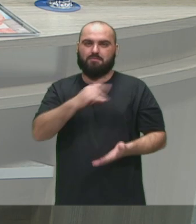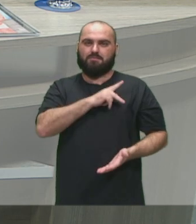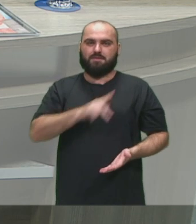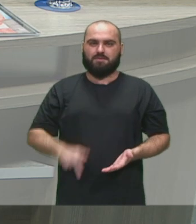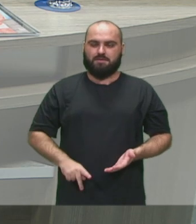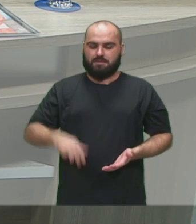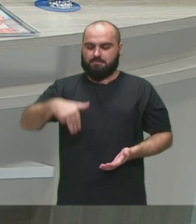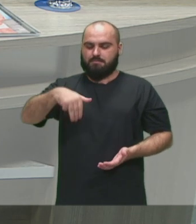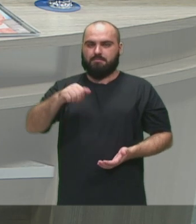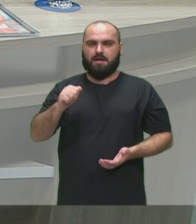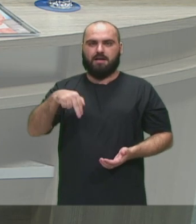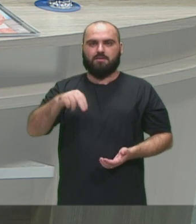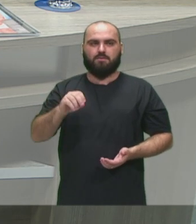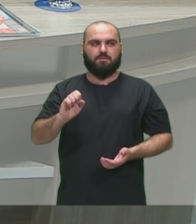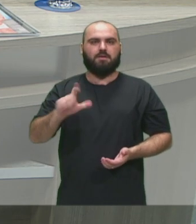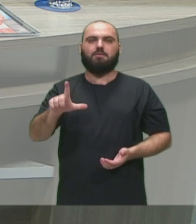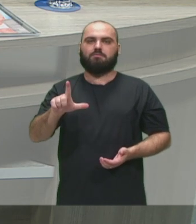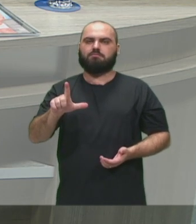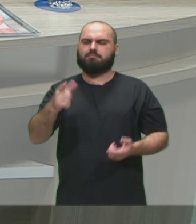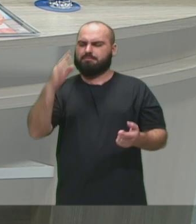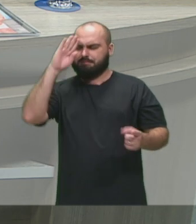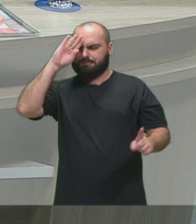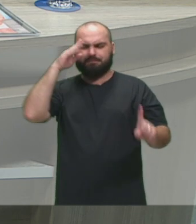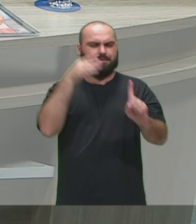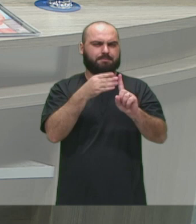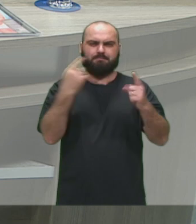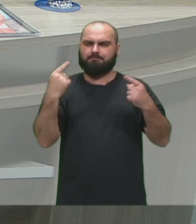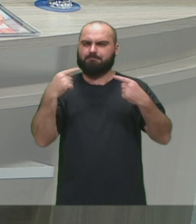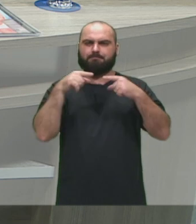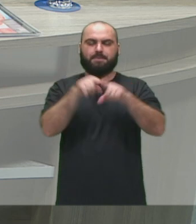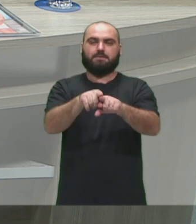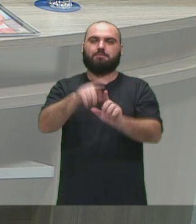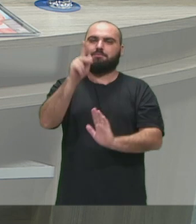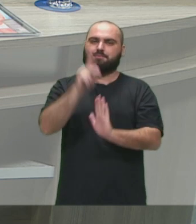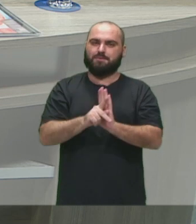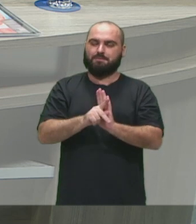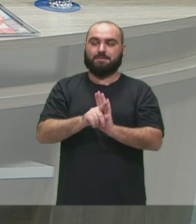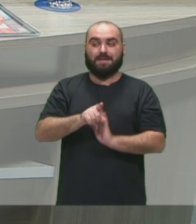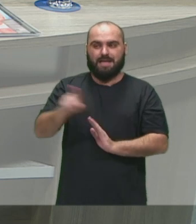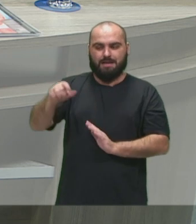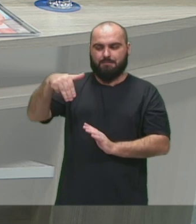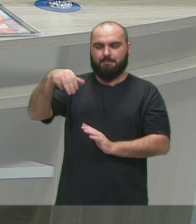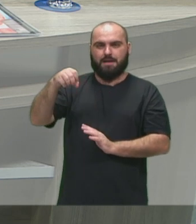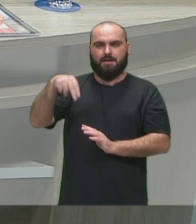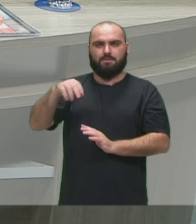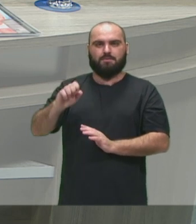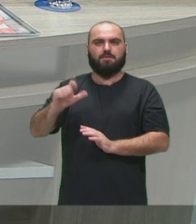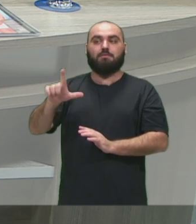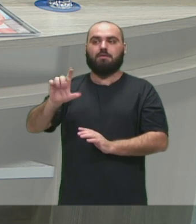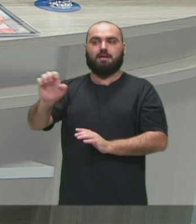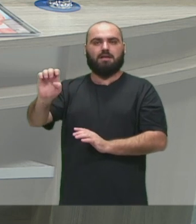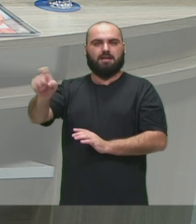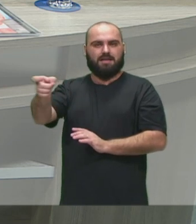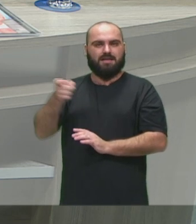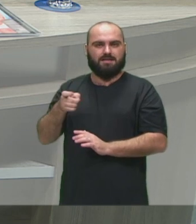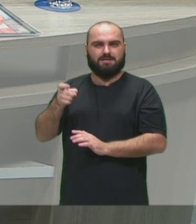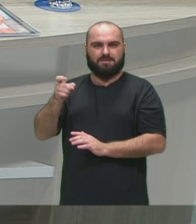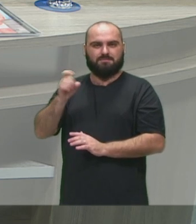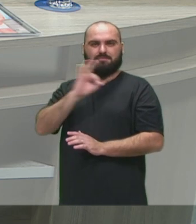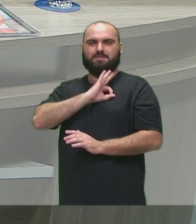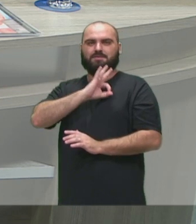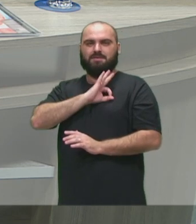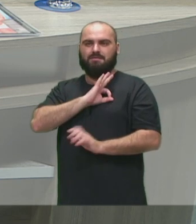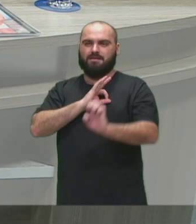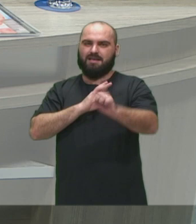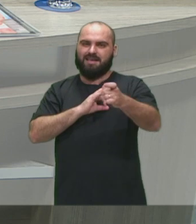Manuel Mafra, que é o nosso principal parceiro no nosso projeto. Ele é um ex-policial, um ex-conselheiro tutelar,